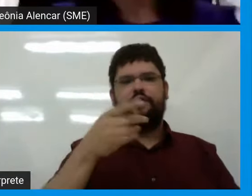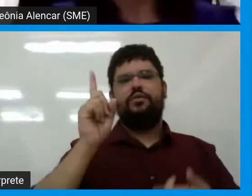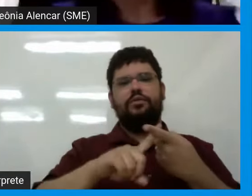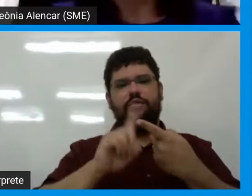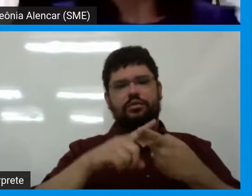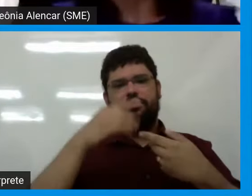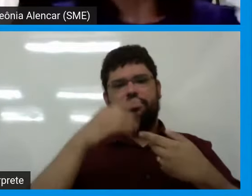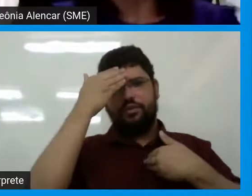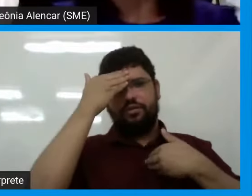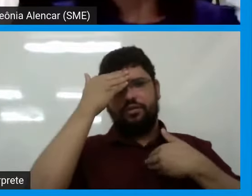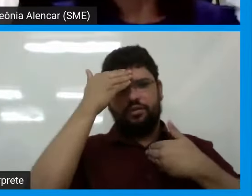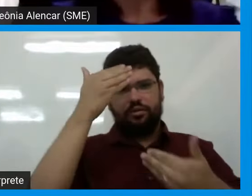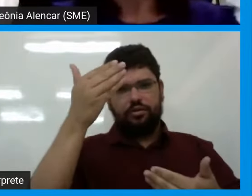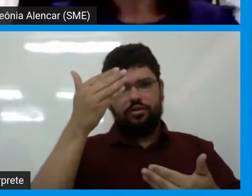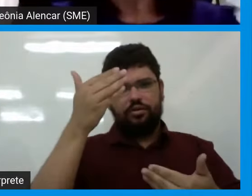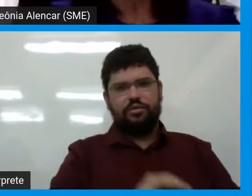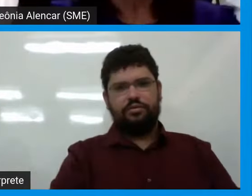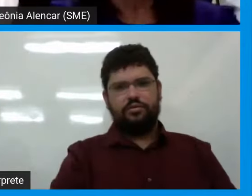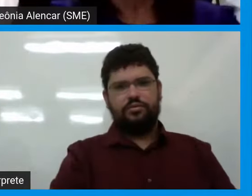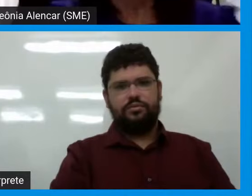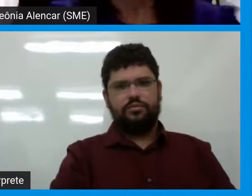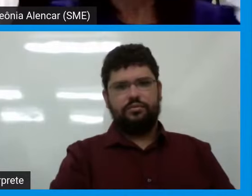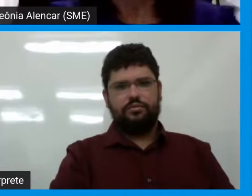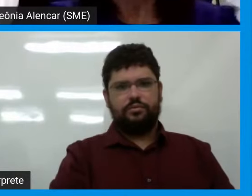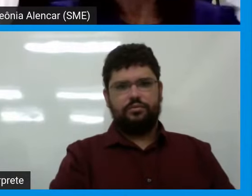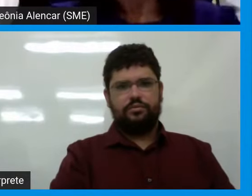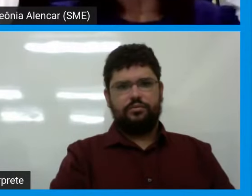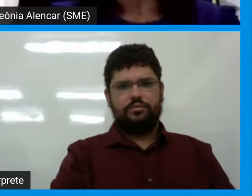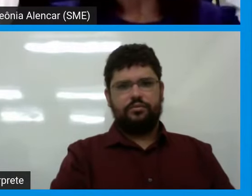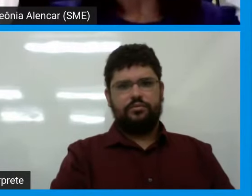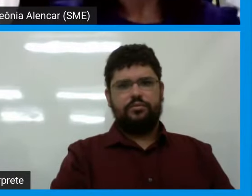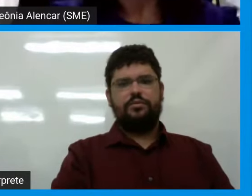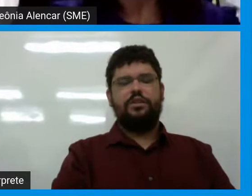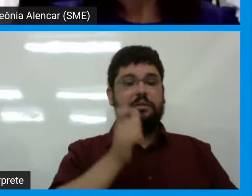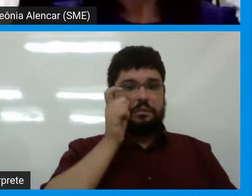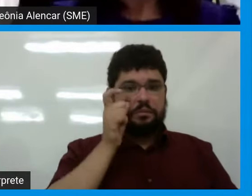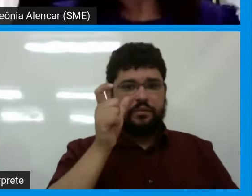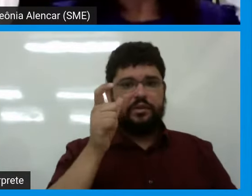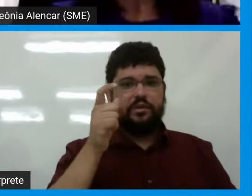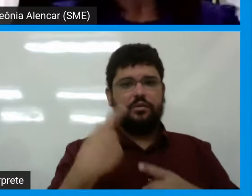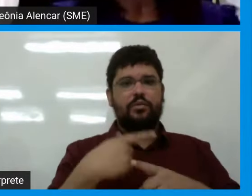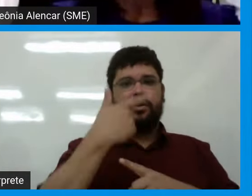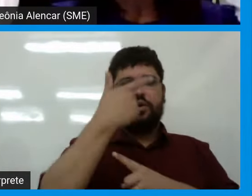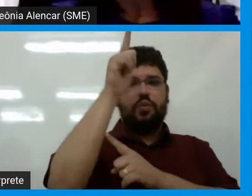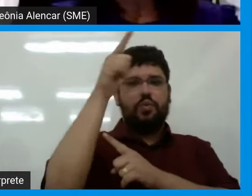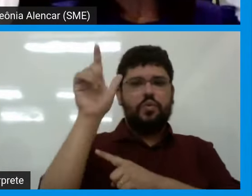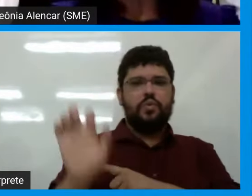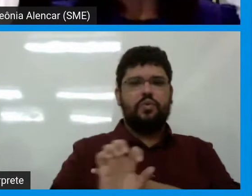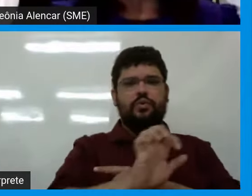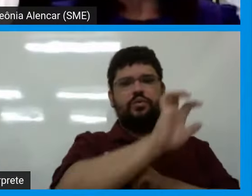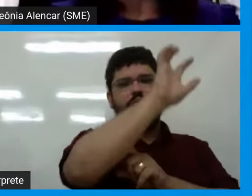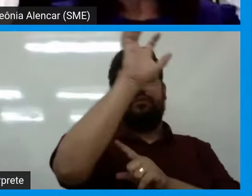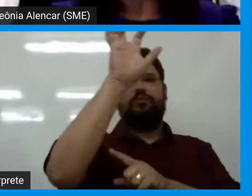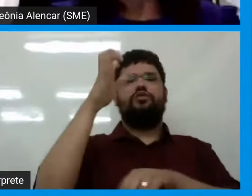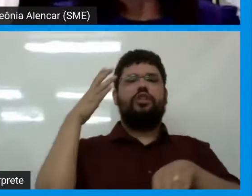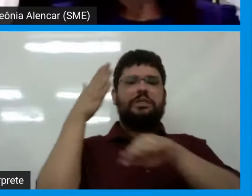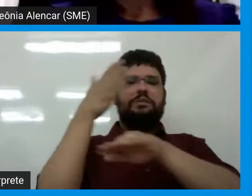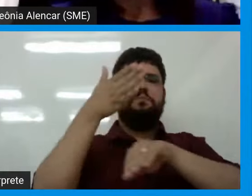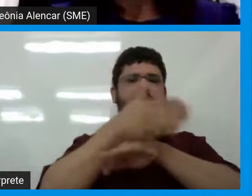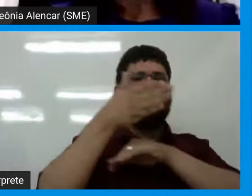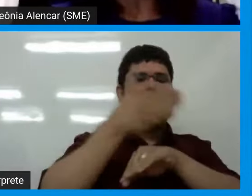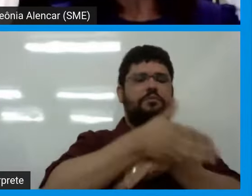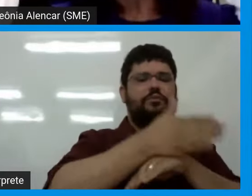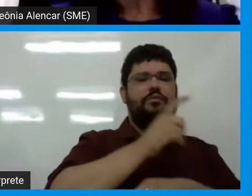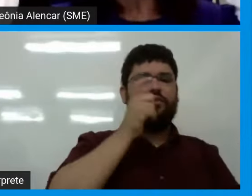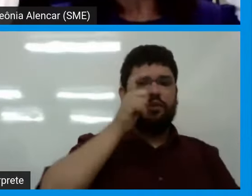participação, inclusive, de outros estados na nossa jornada. Isso é muito interessante. A nossa jornada ganhou uma visibilidade muito positiva.